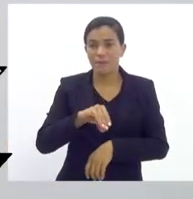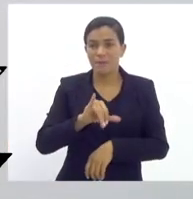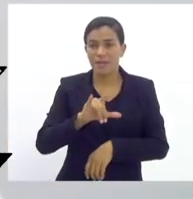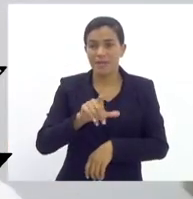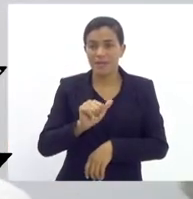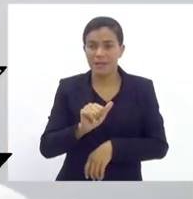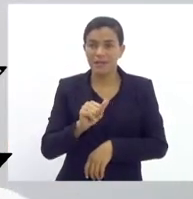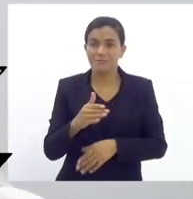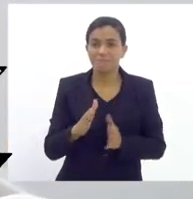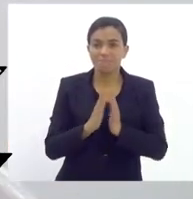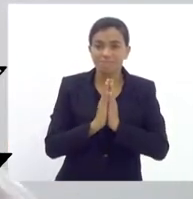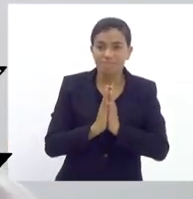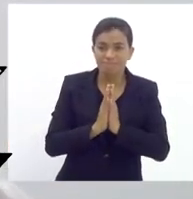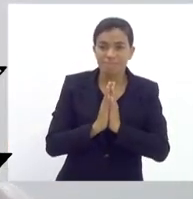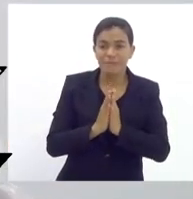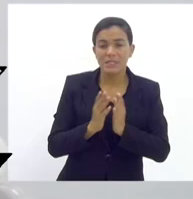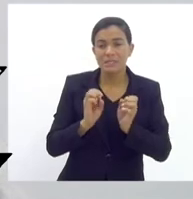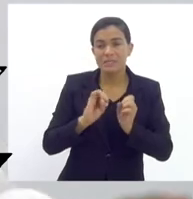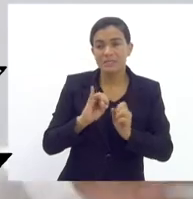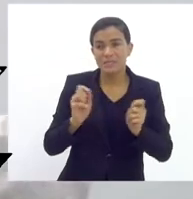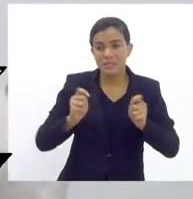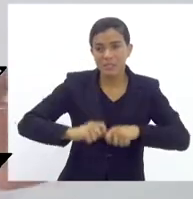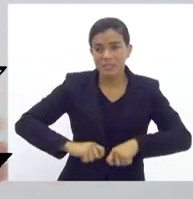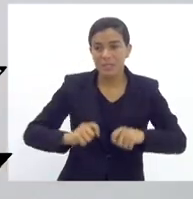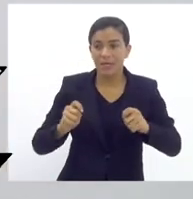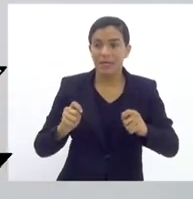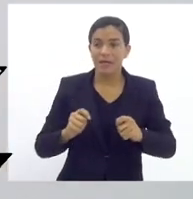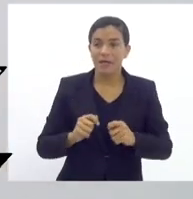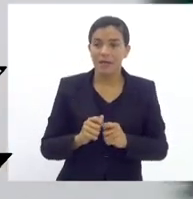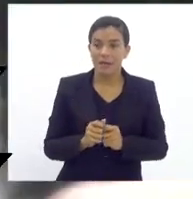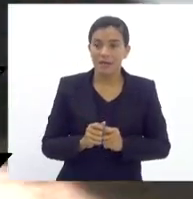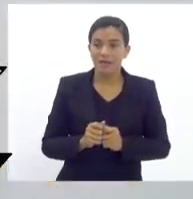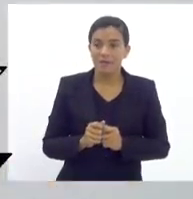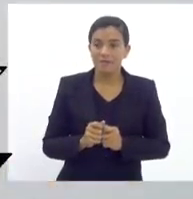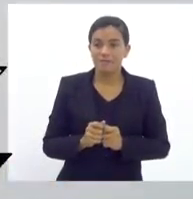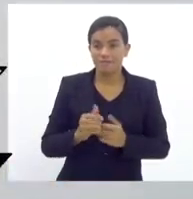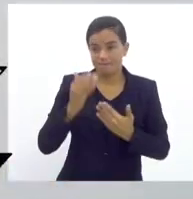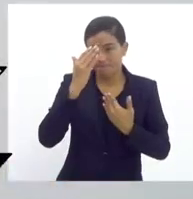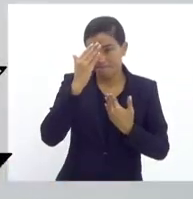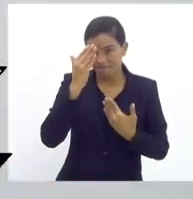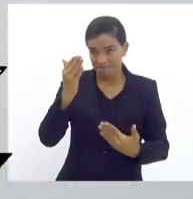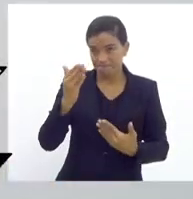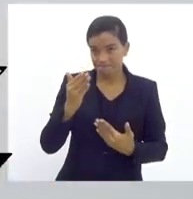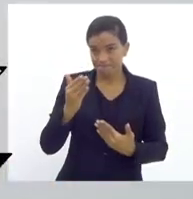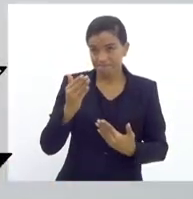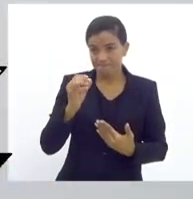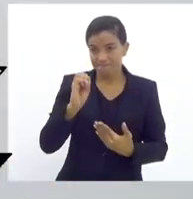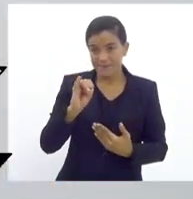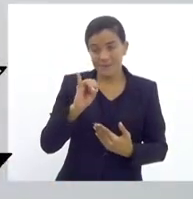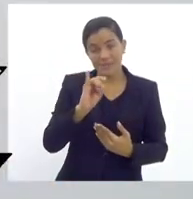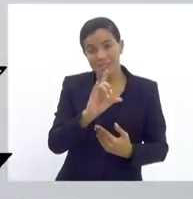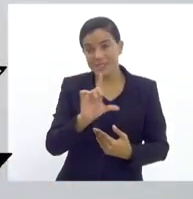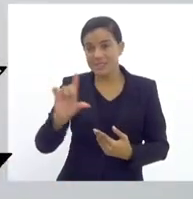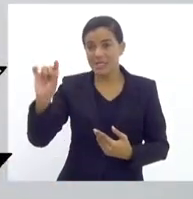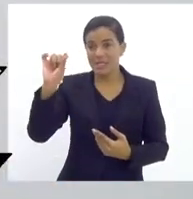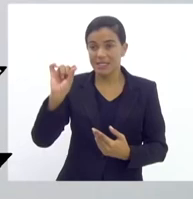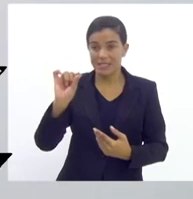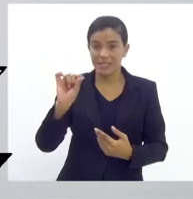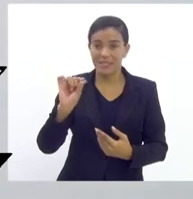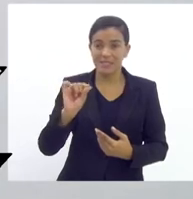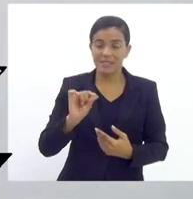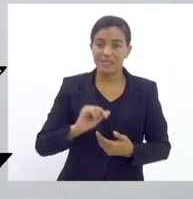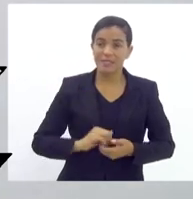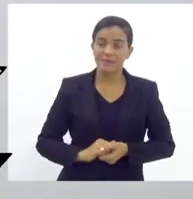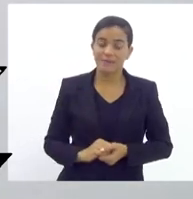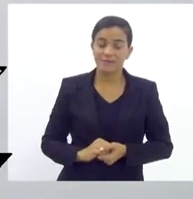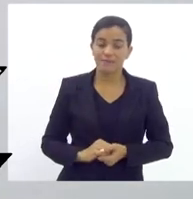Neto por favor que se puder agora agradeço né a participação aqui mas se puderem se retirar da mesa chamará